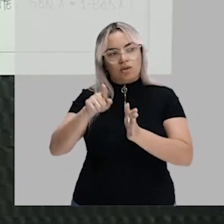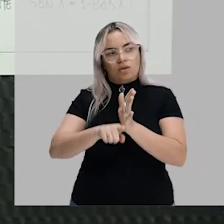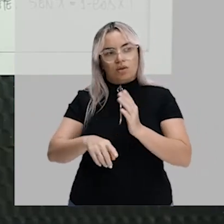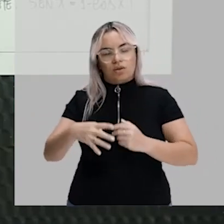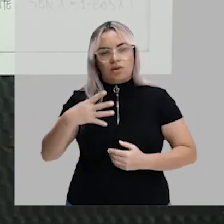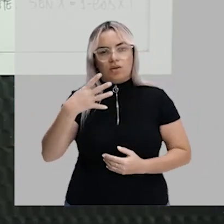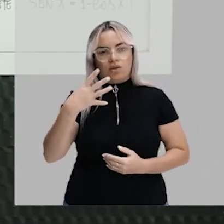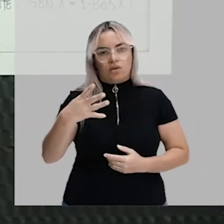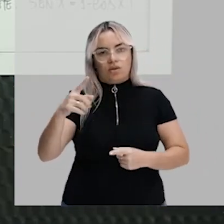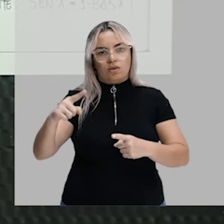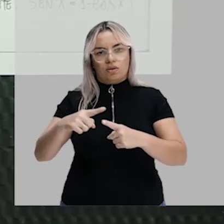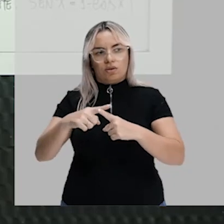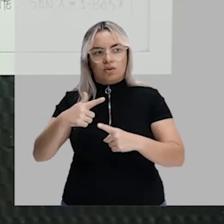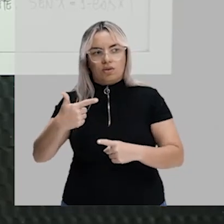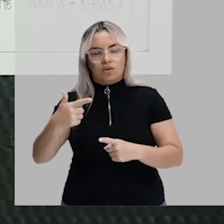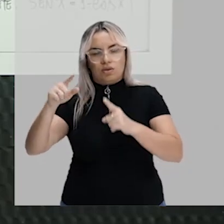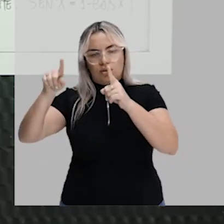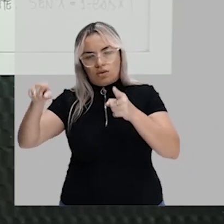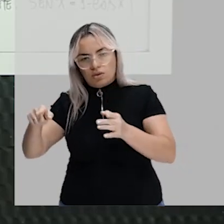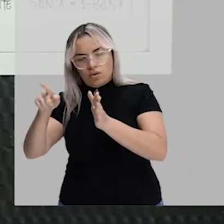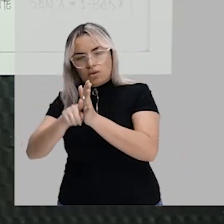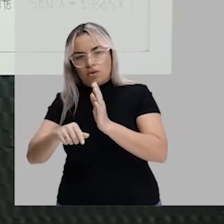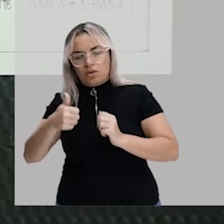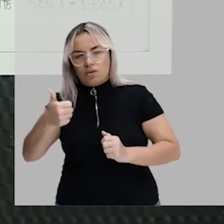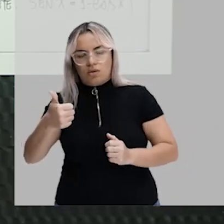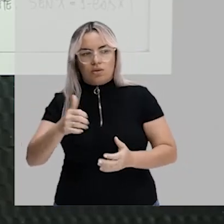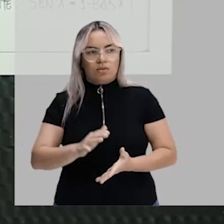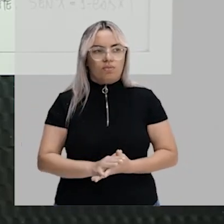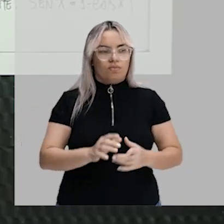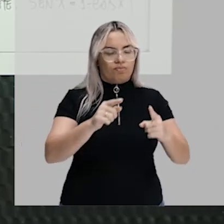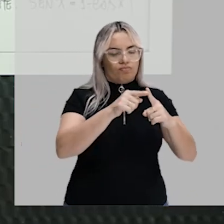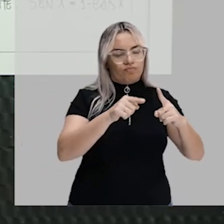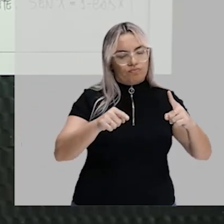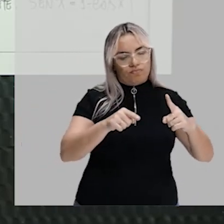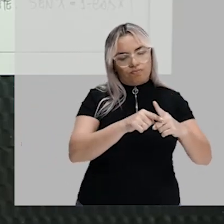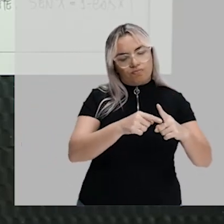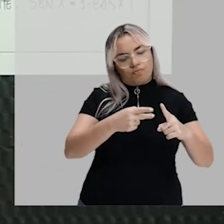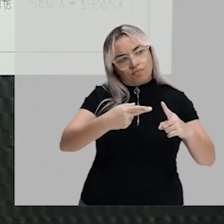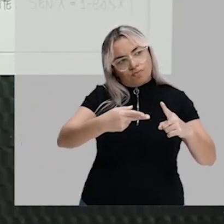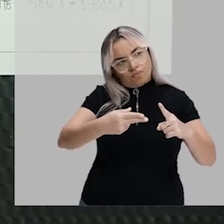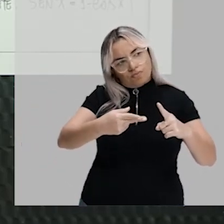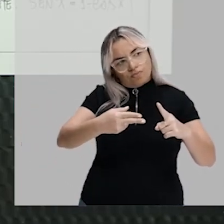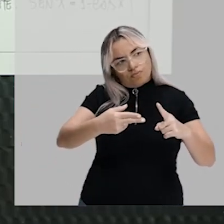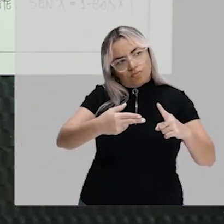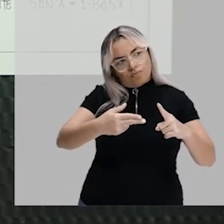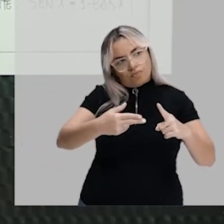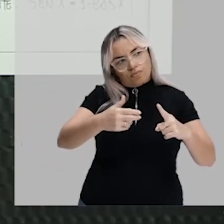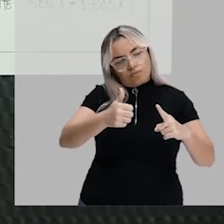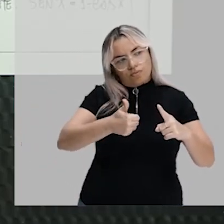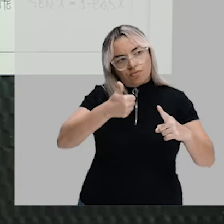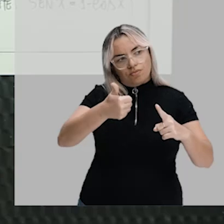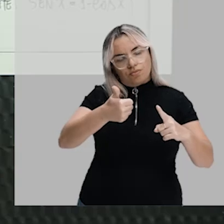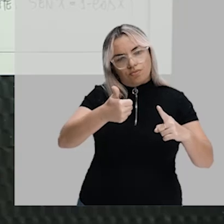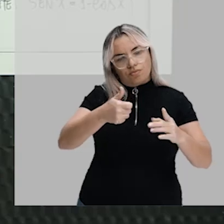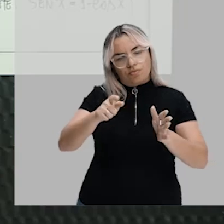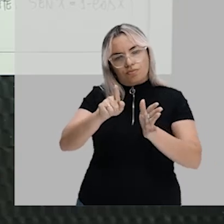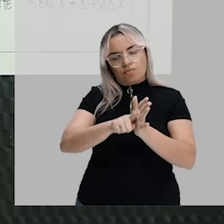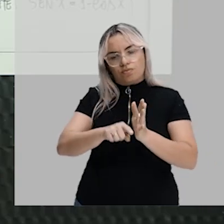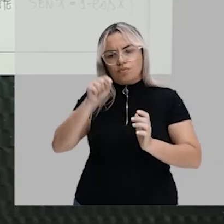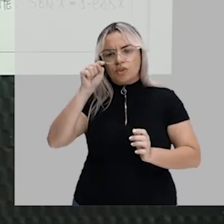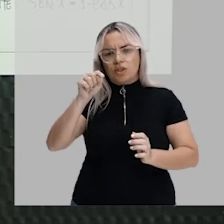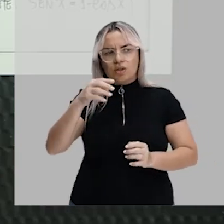-1 é isso x Delta vai ser igual a 1 -4